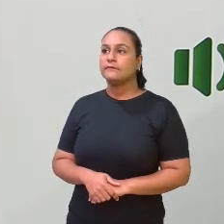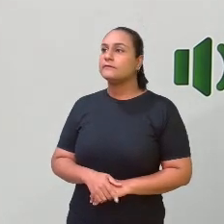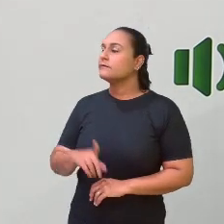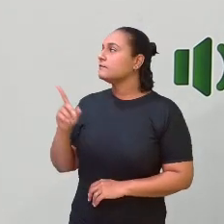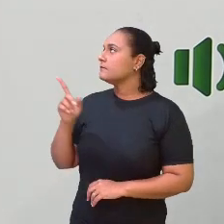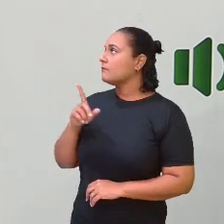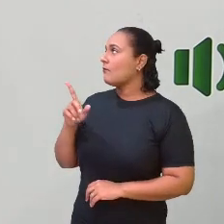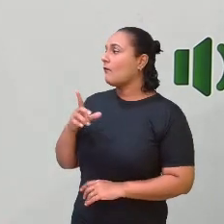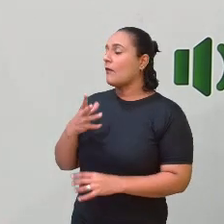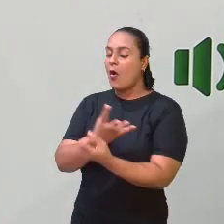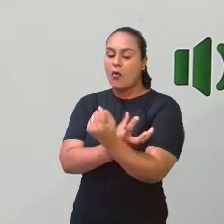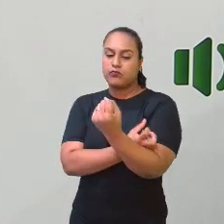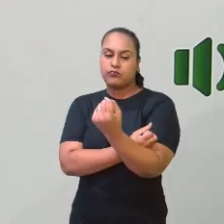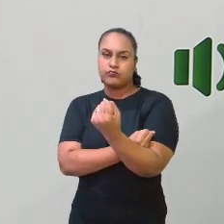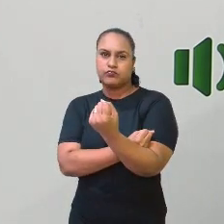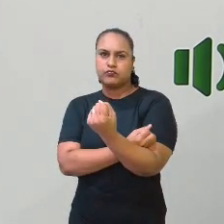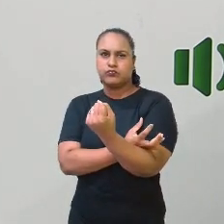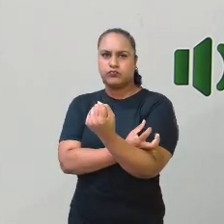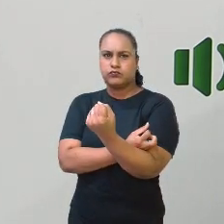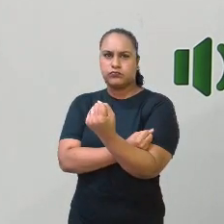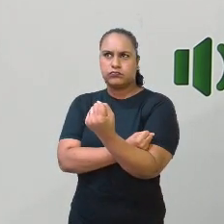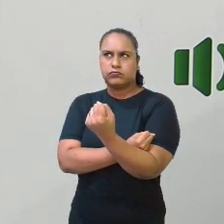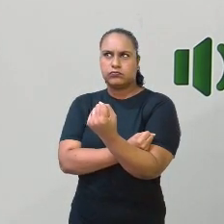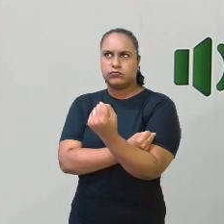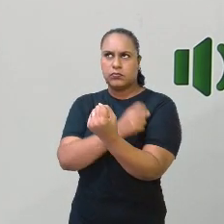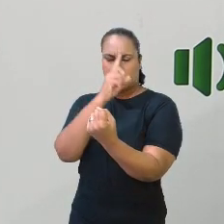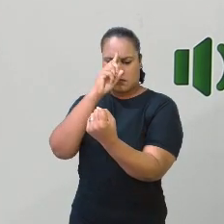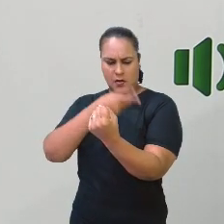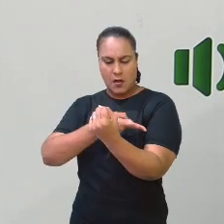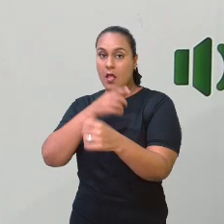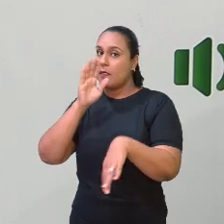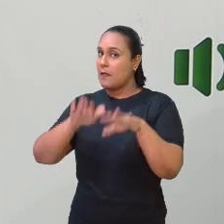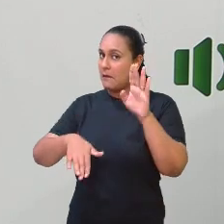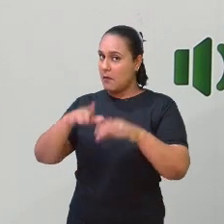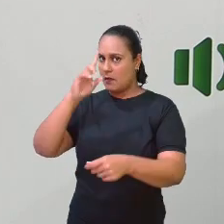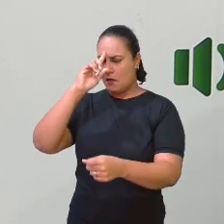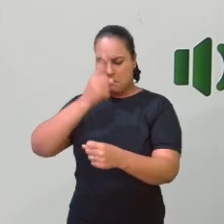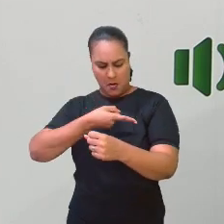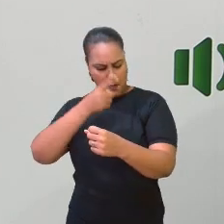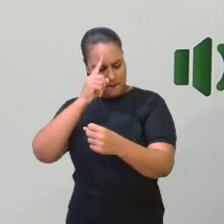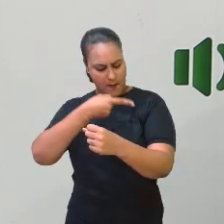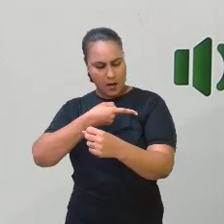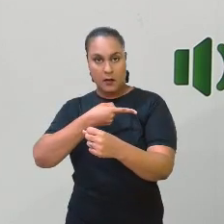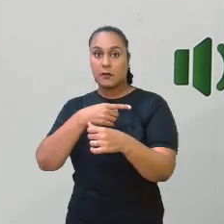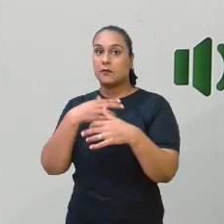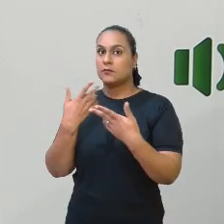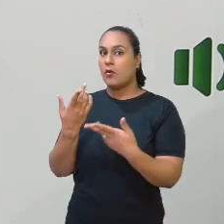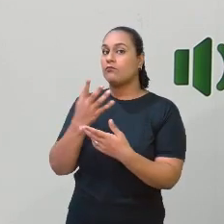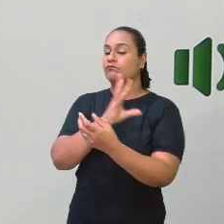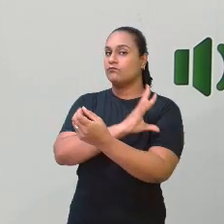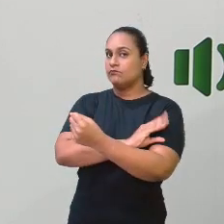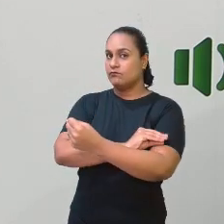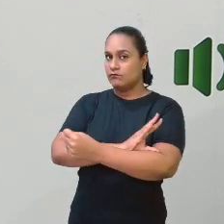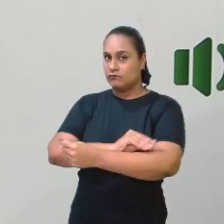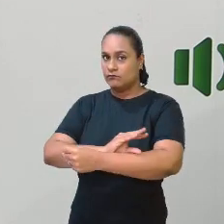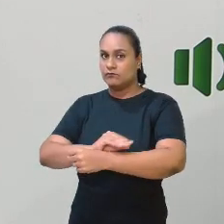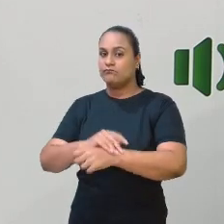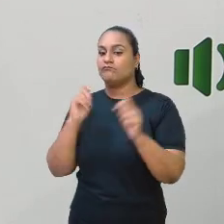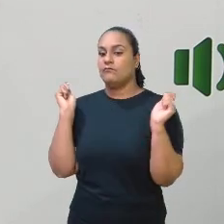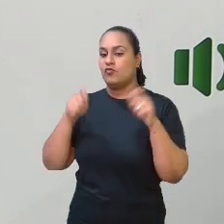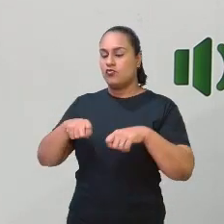Eles têm contração voluntária, ou seja, dependem da vontade do ser humano. Por causa desses músculos é possível